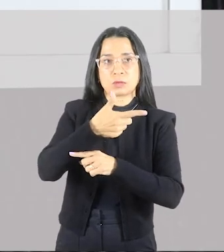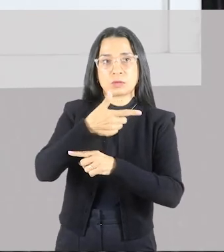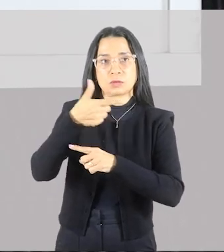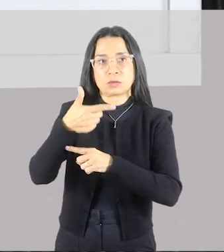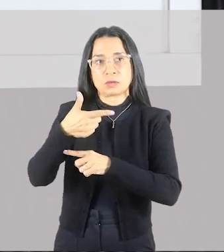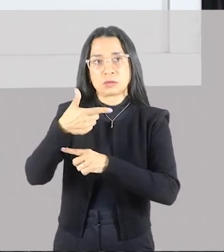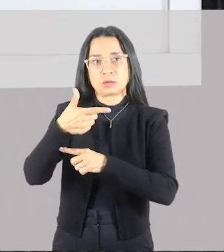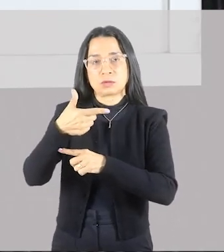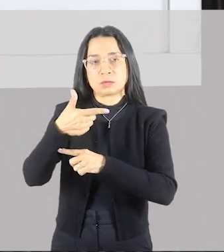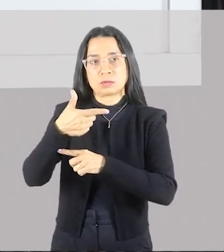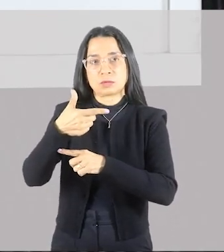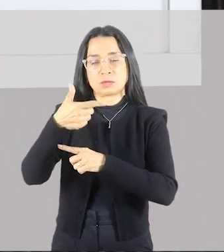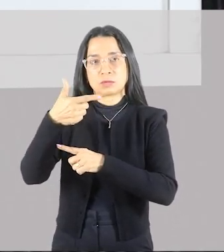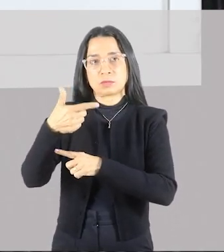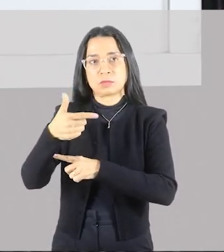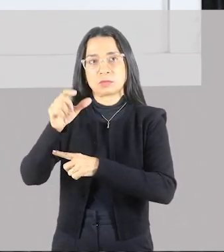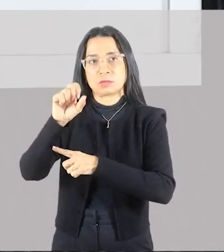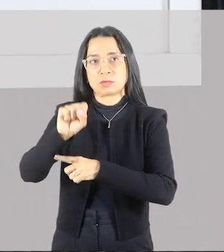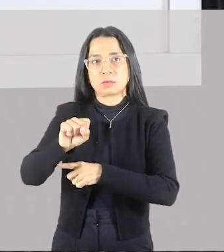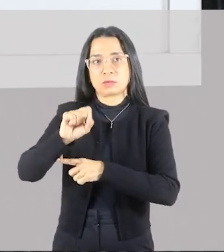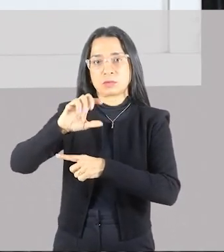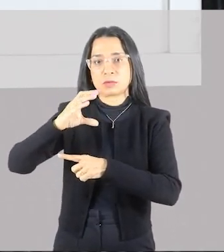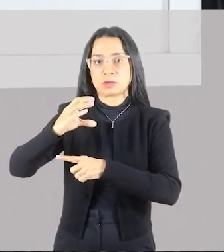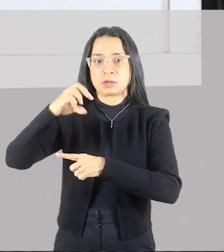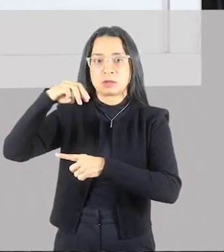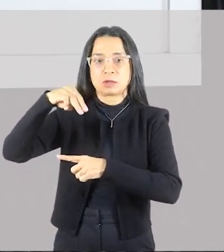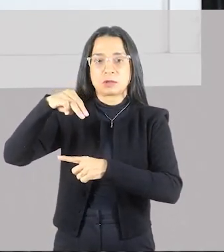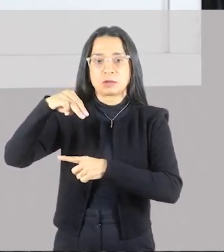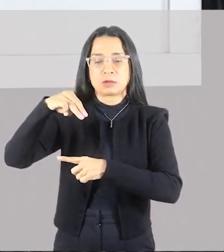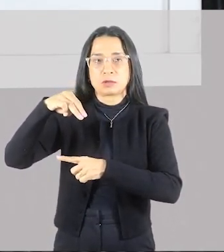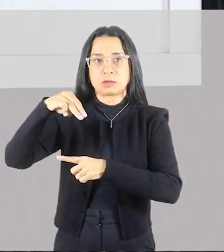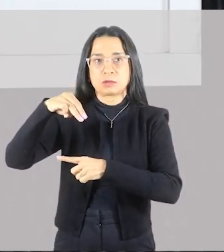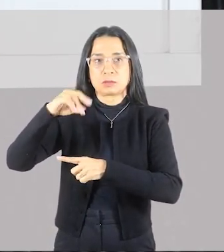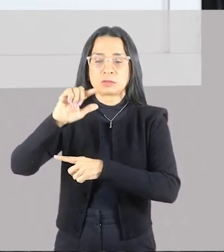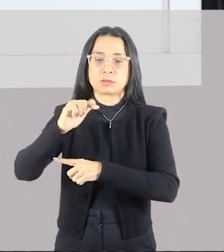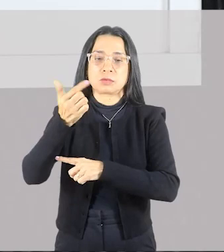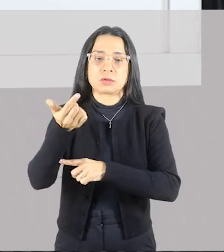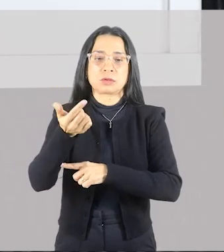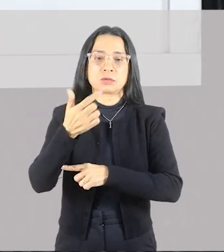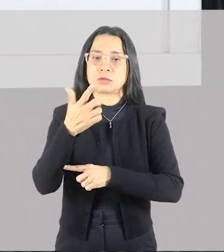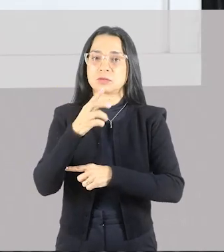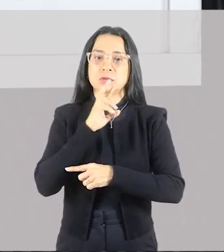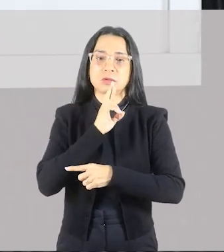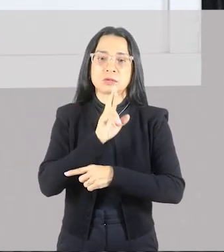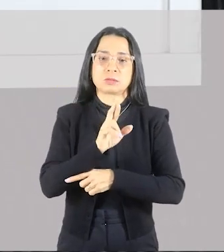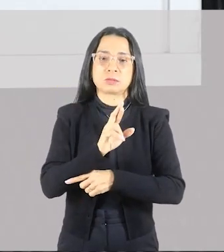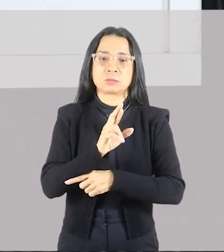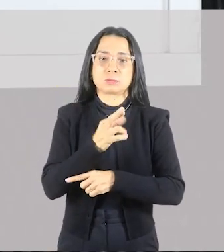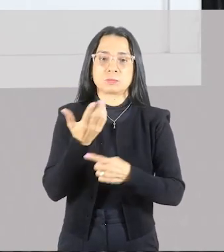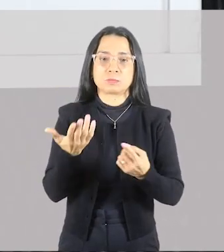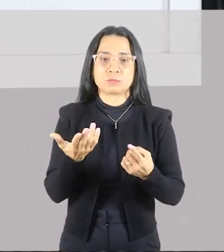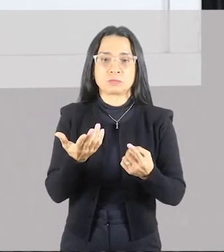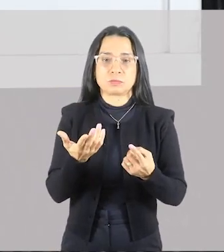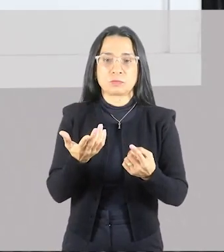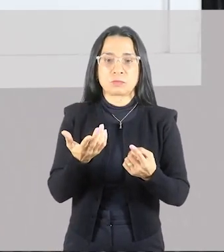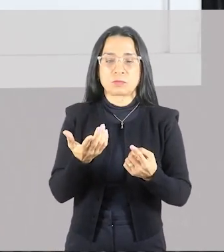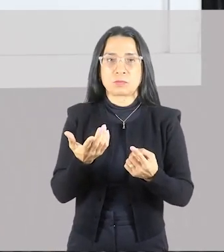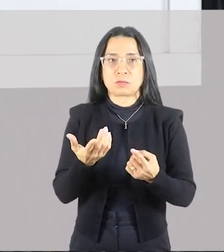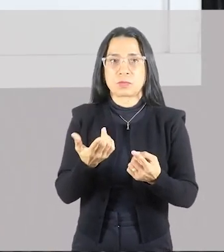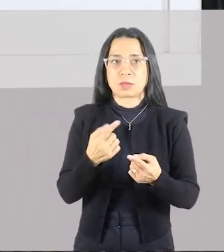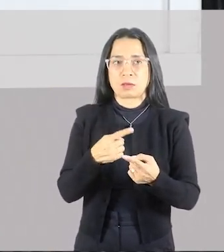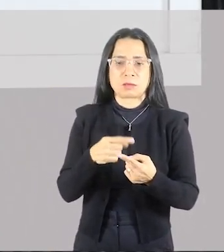2.228 centímetros quadrados. O professor não tem essa resposta, é porque aí é só uma. Ele fez quantos?